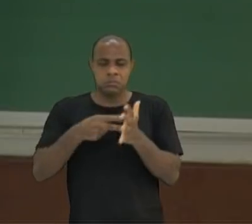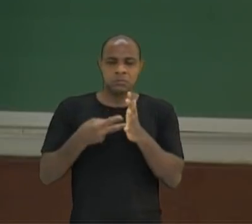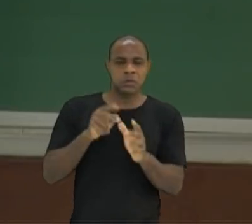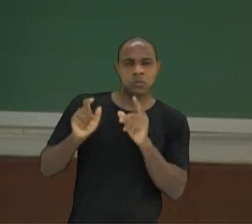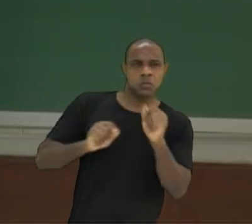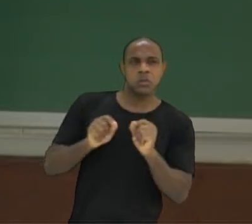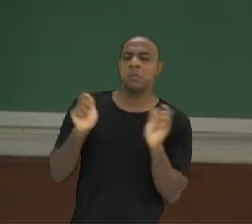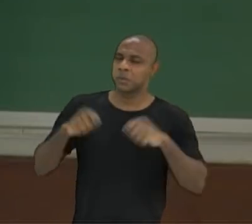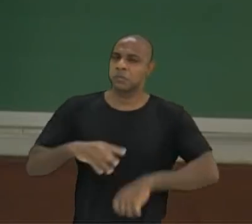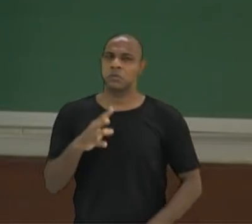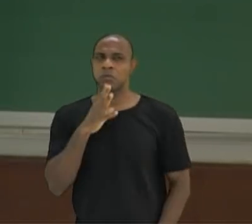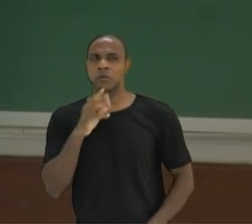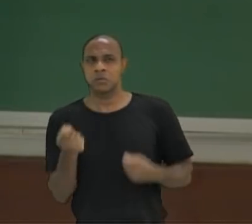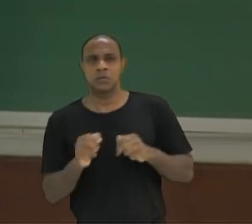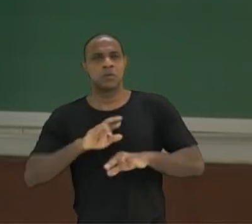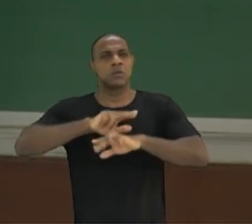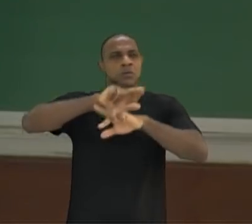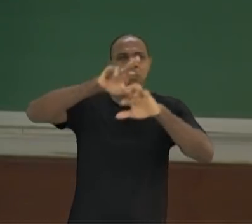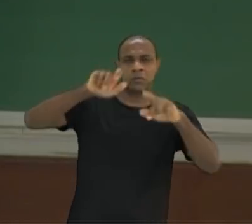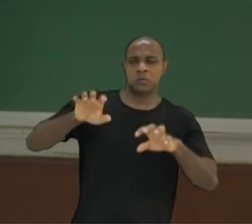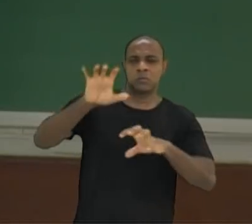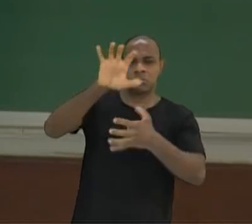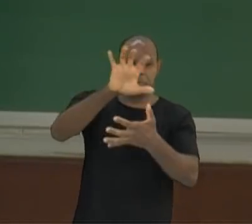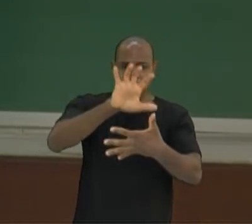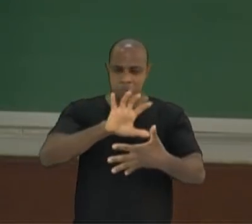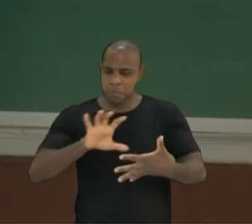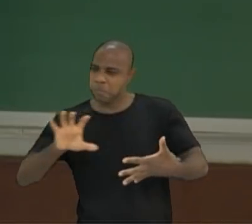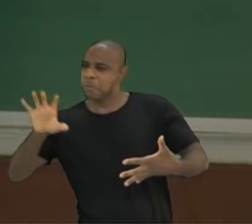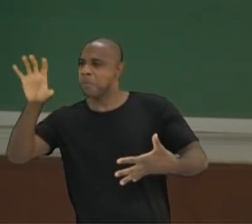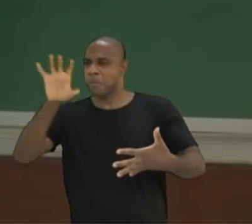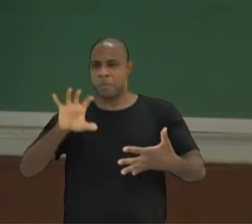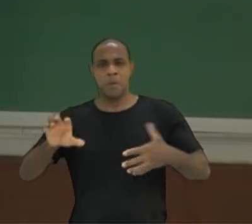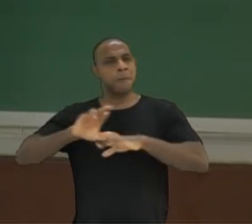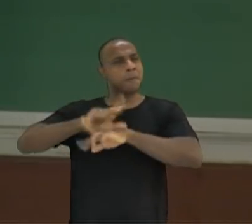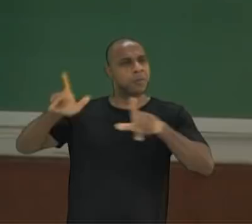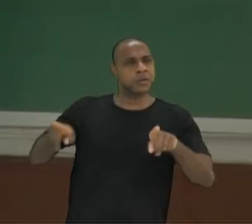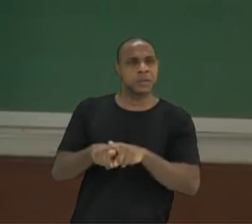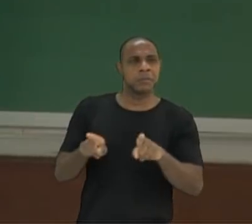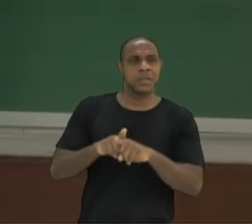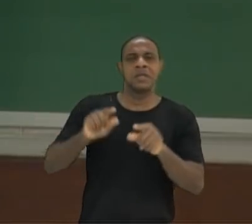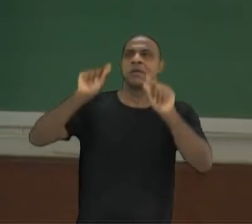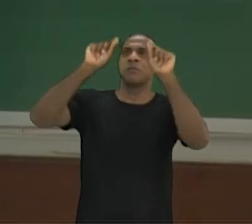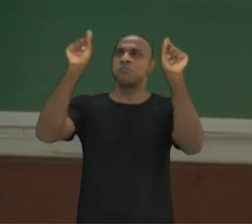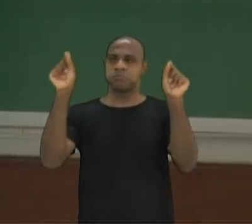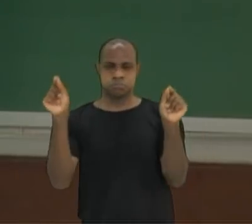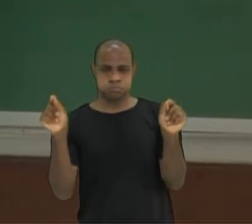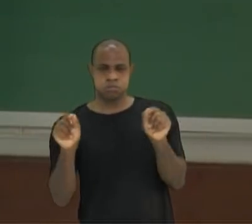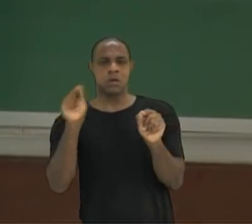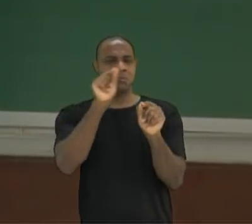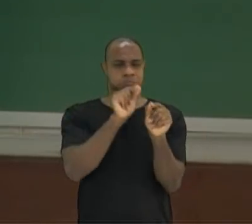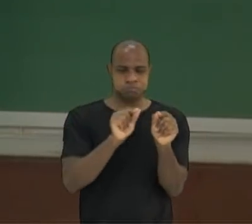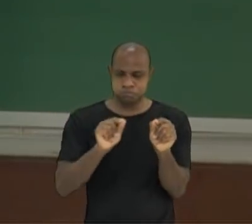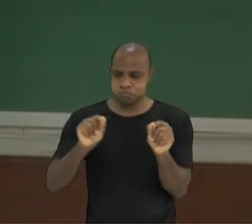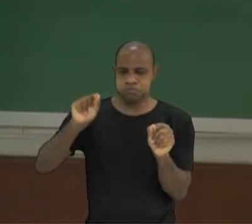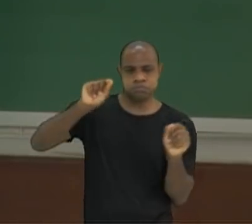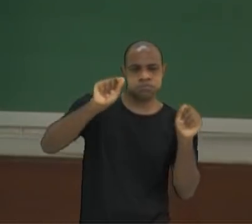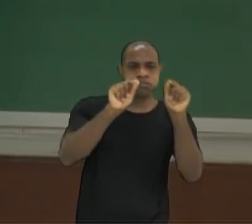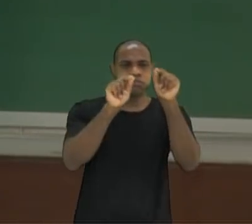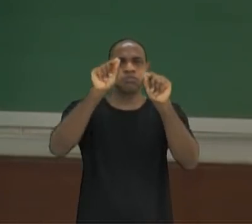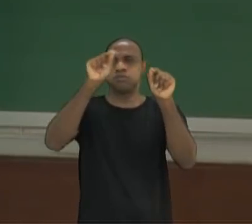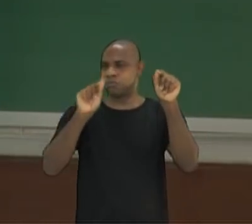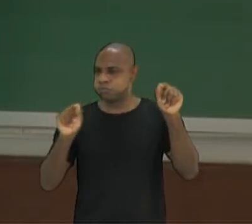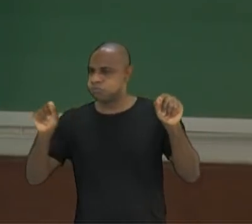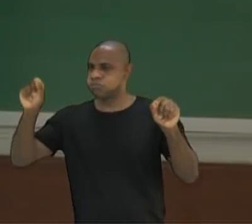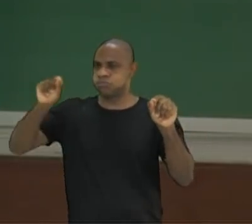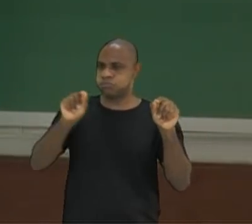podemos reconhecer os diferentes continentes, nós podemos ver o contorno de alguns países que estão